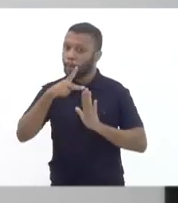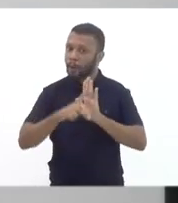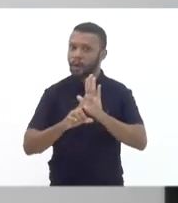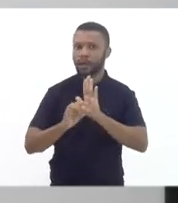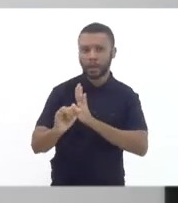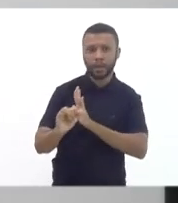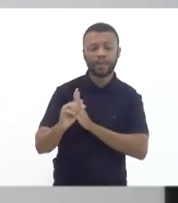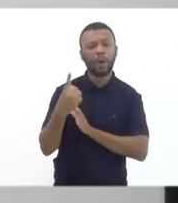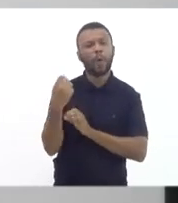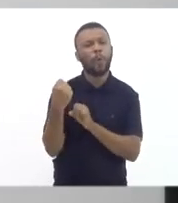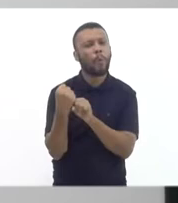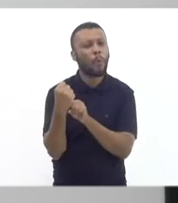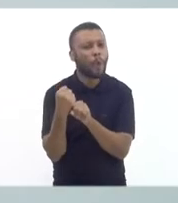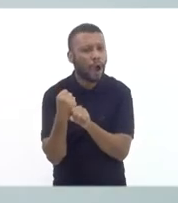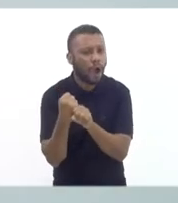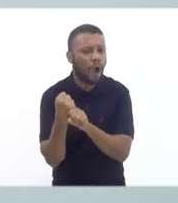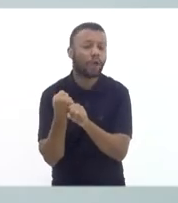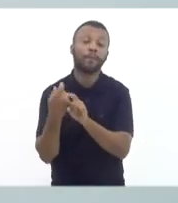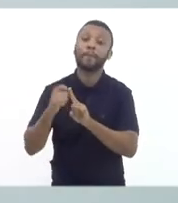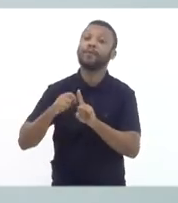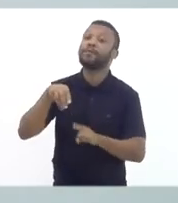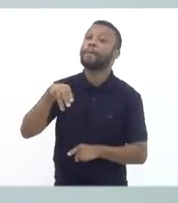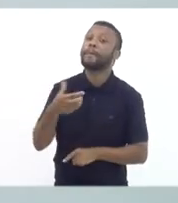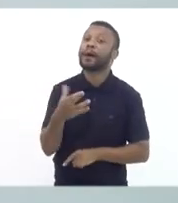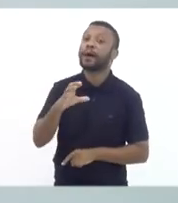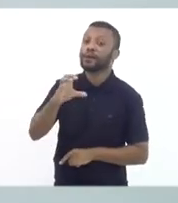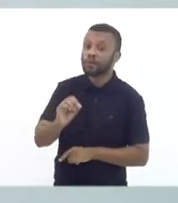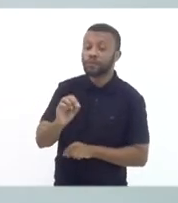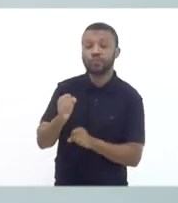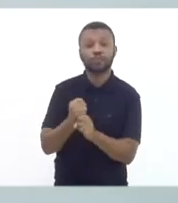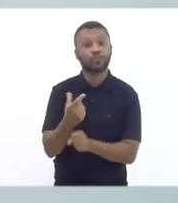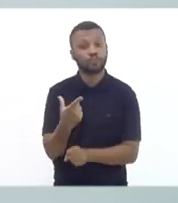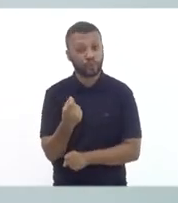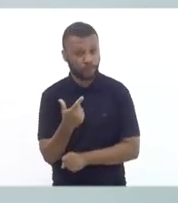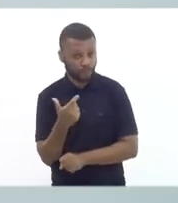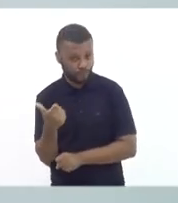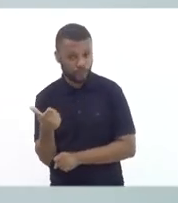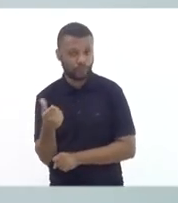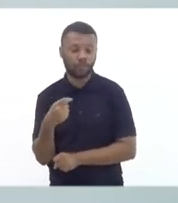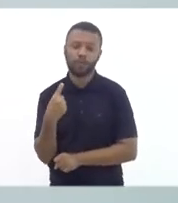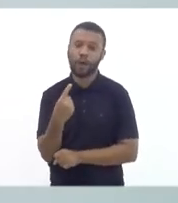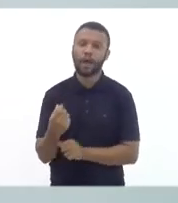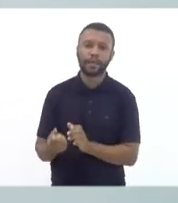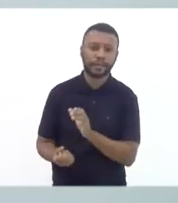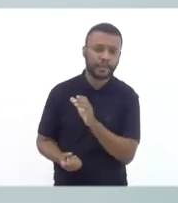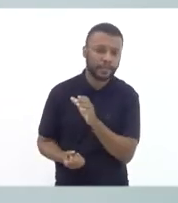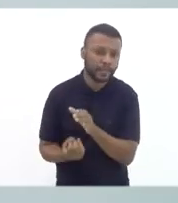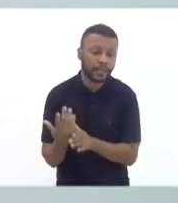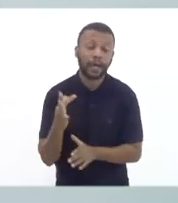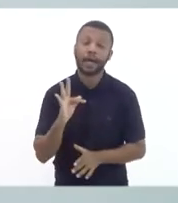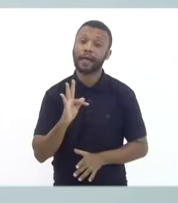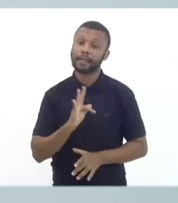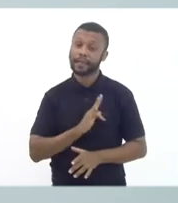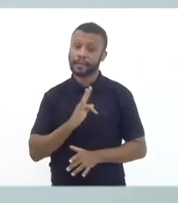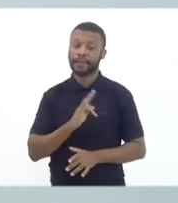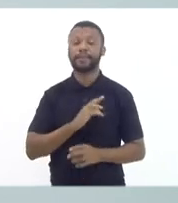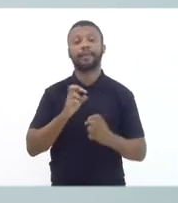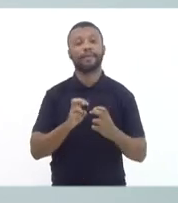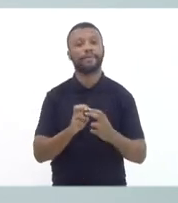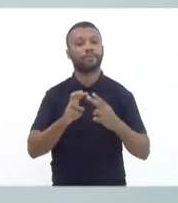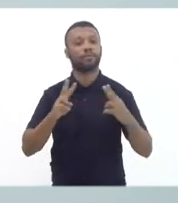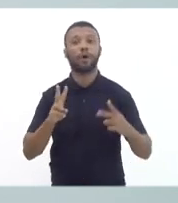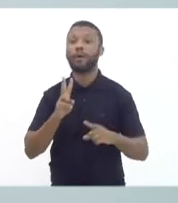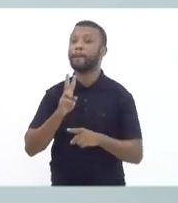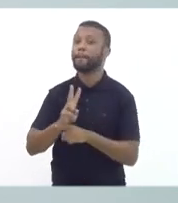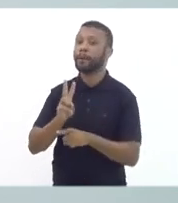já tem um ano, acho que foi de março de 2021, que a gente cria a Delegacia Virtual de Proteção